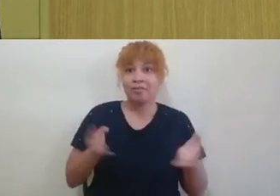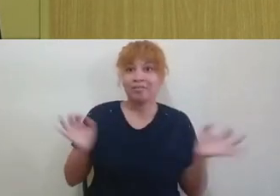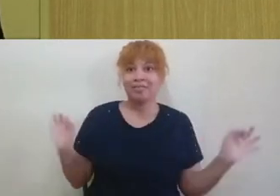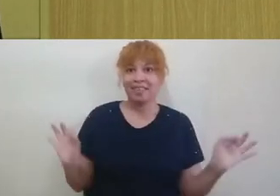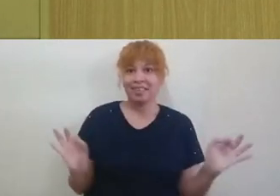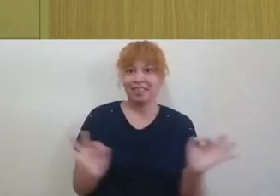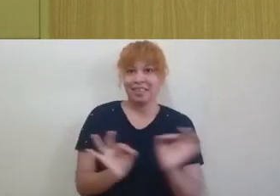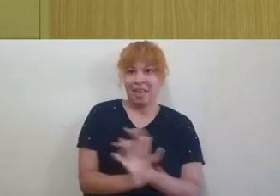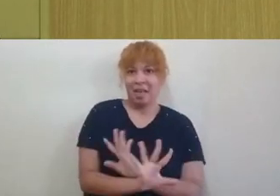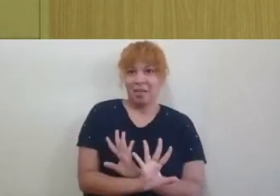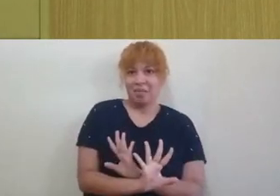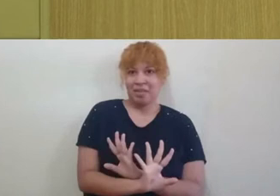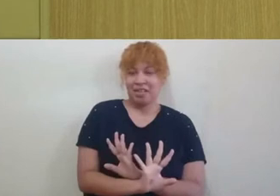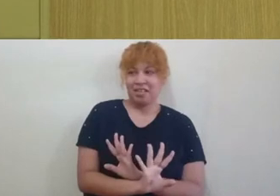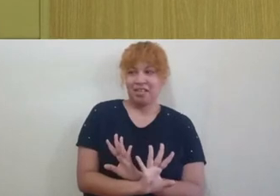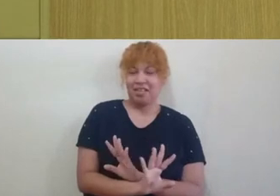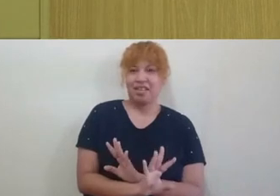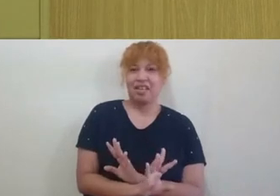aqui.